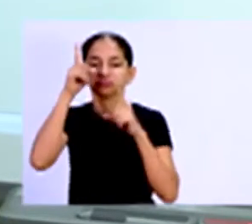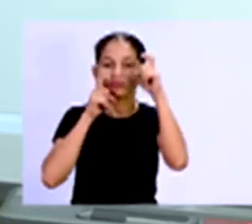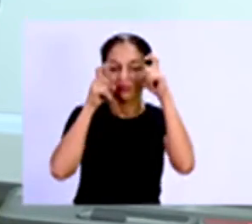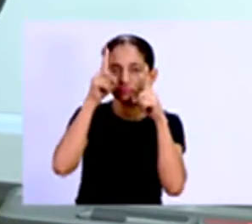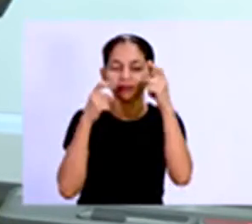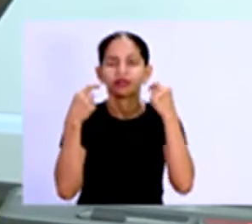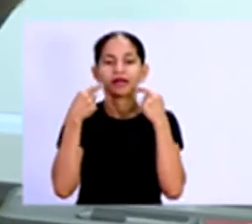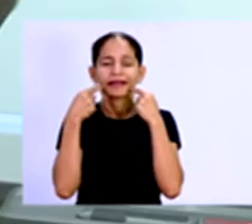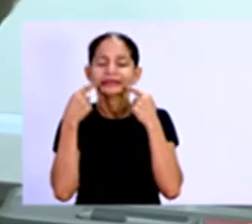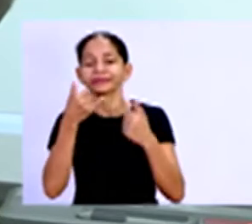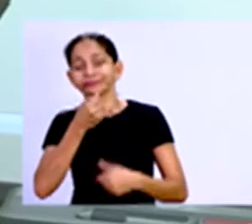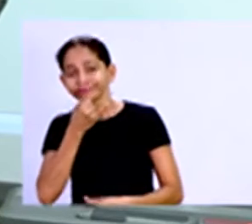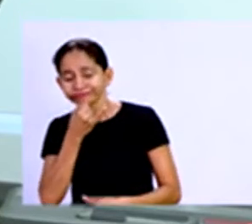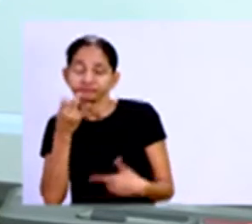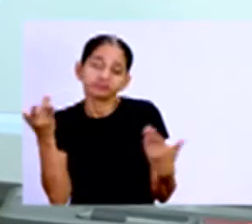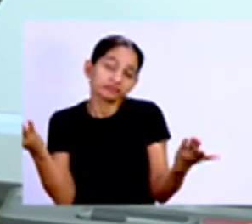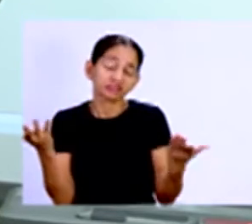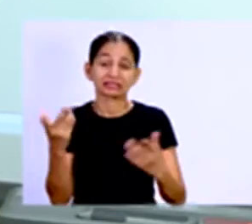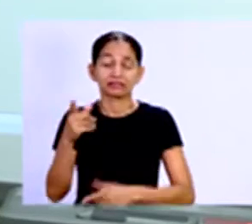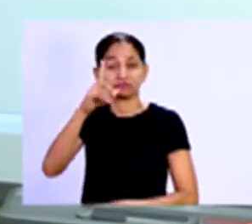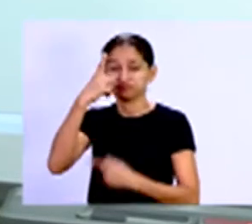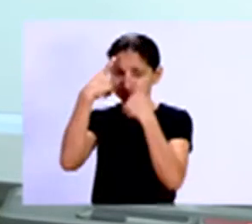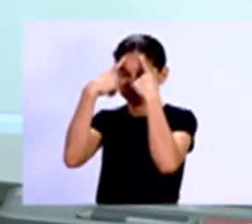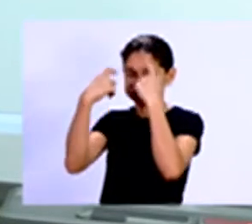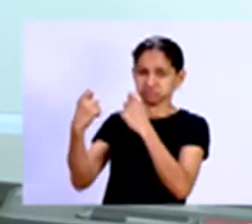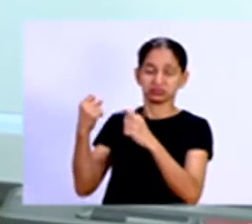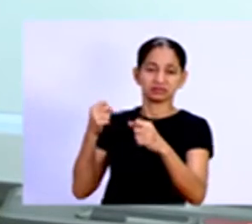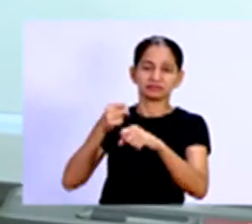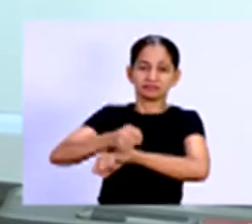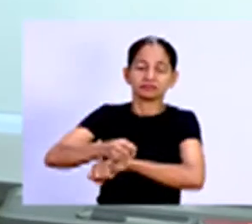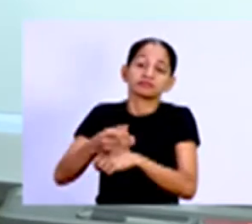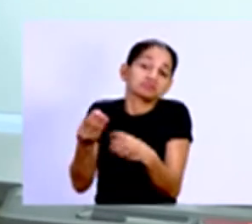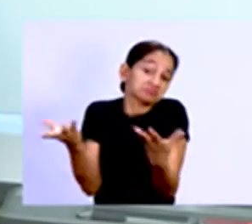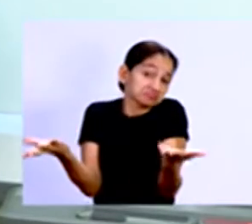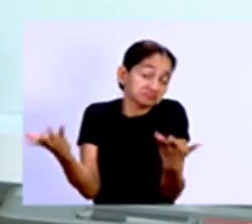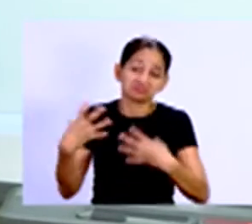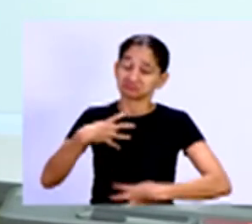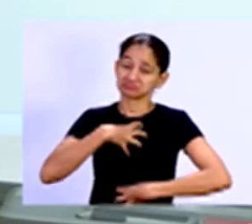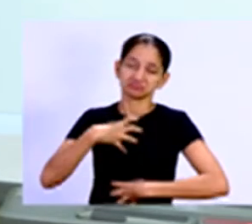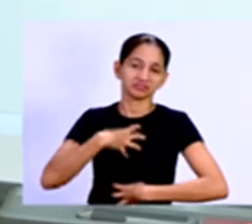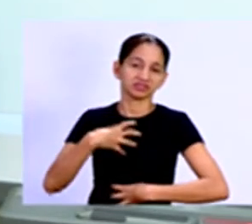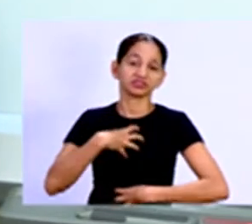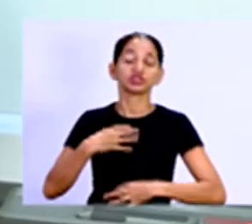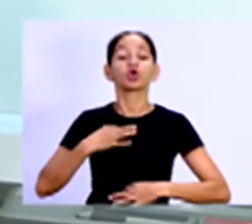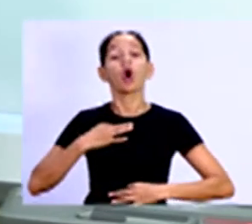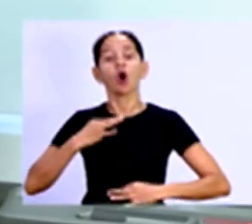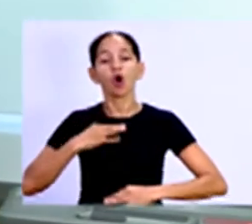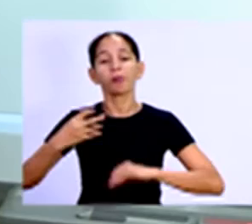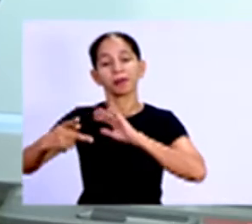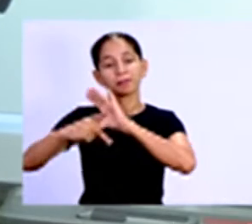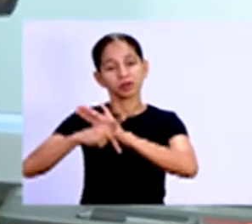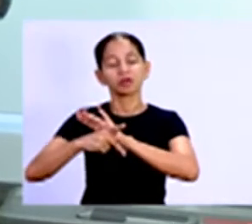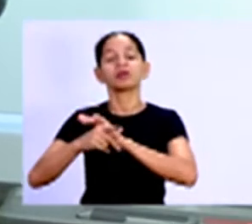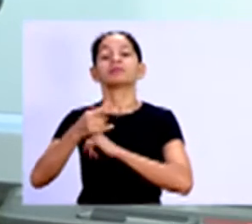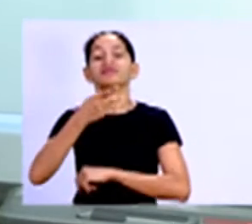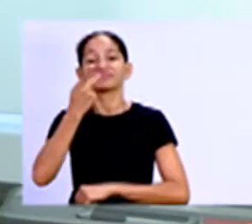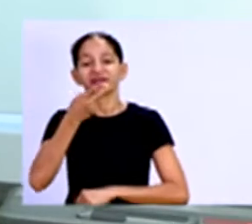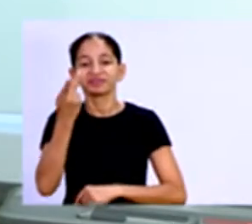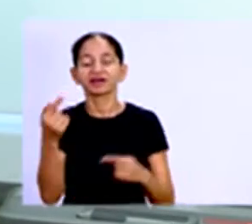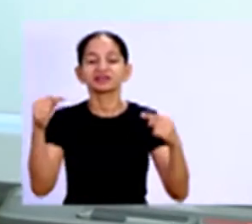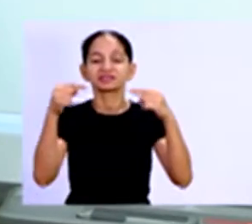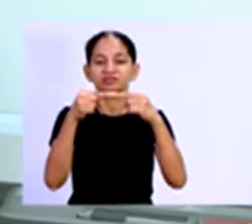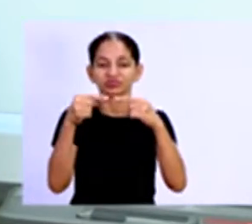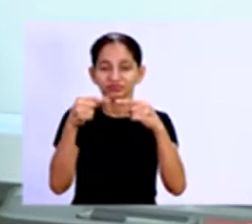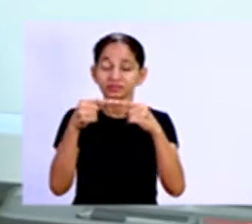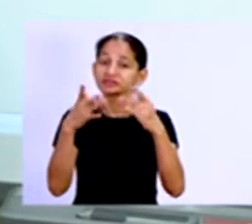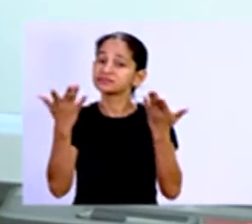ação. Se é para ser algo mais violento, ele também vai fazer. Então ele vai interpretar, vai ter uma roupa específica, uma fala específica, só